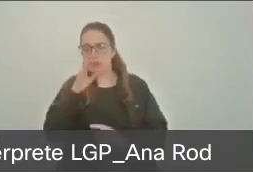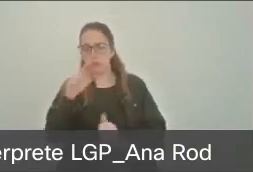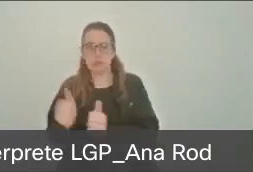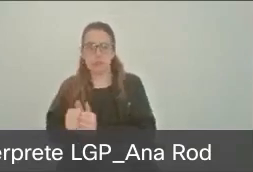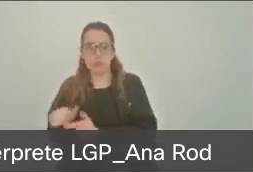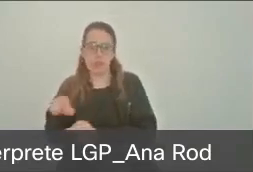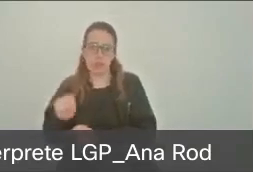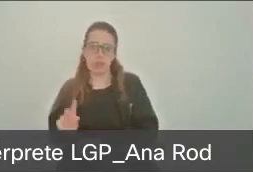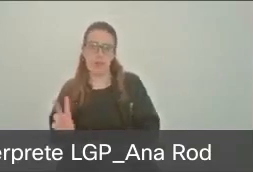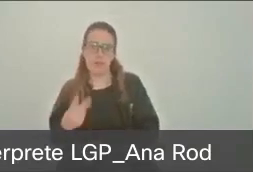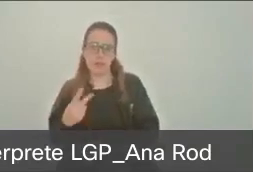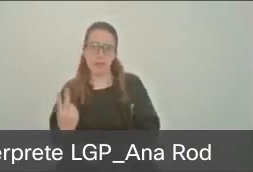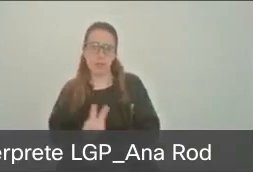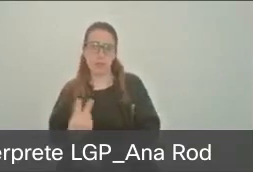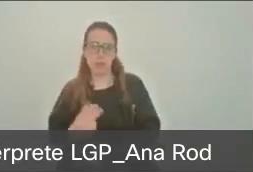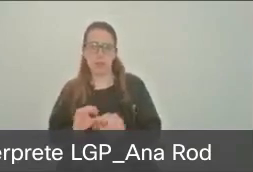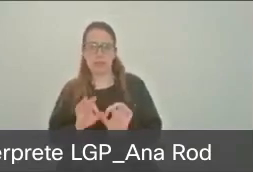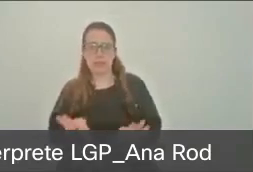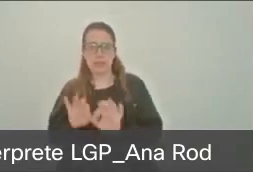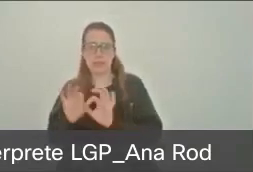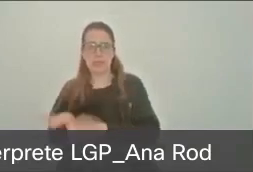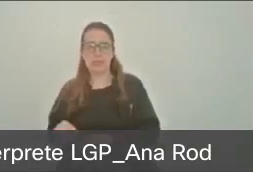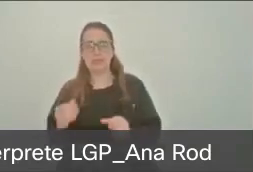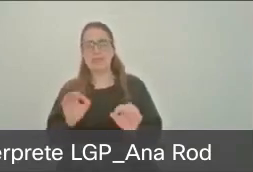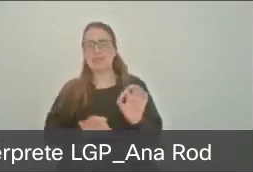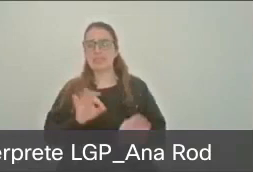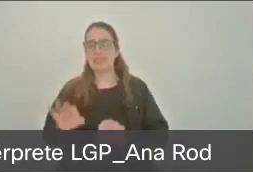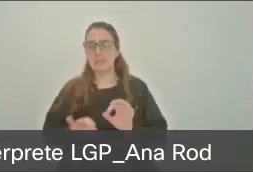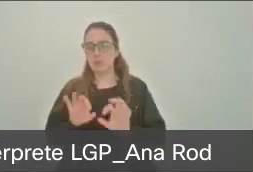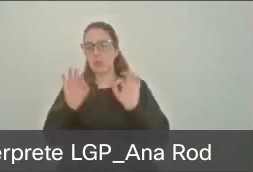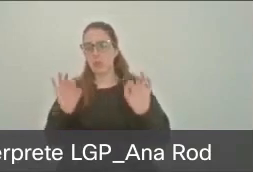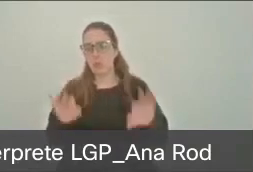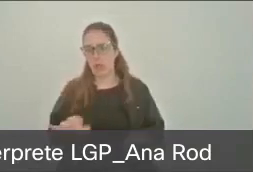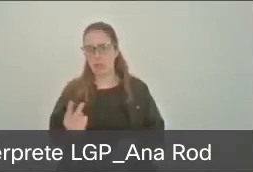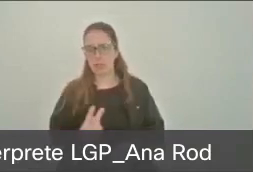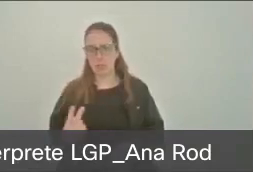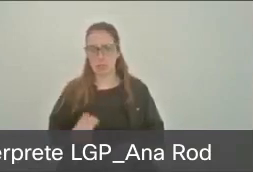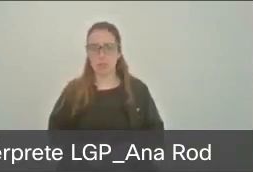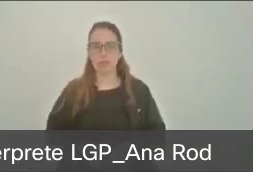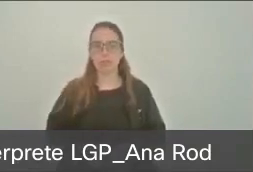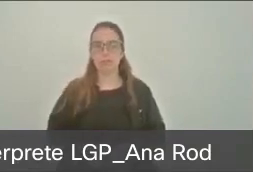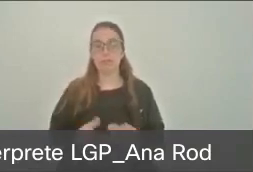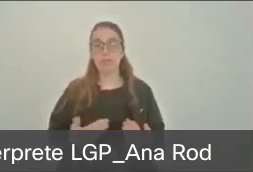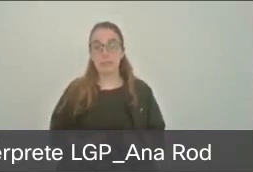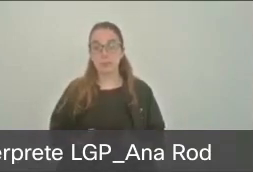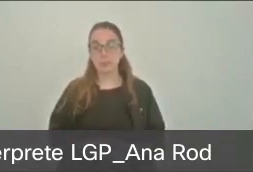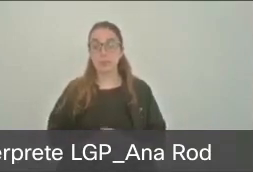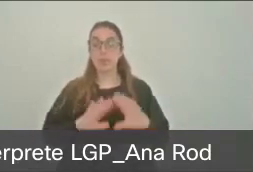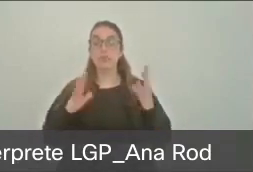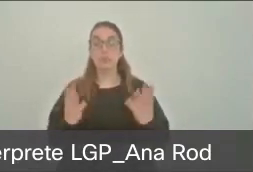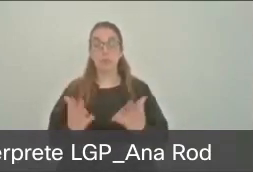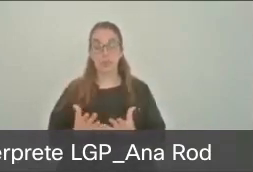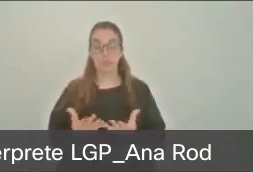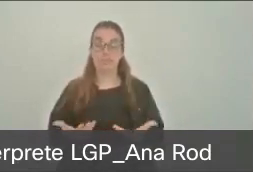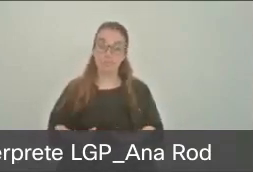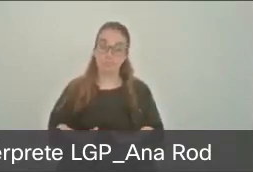exigia-se, ao abrigo destes normativos, um tratamento semelhante para o acompanhante. Portanto, em linhas gerais, pode dizer-se